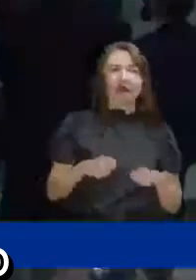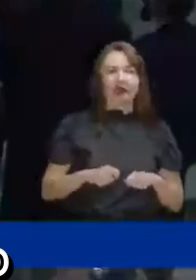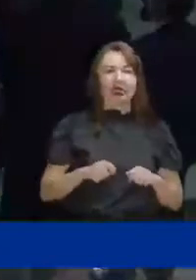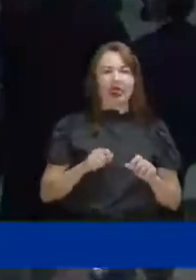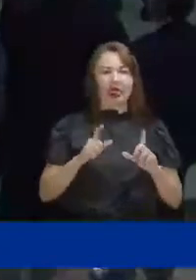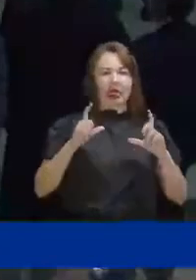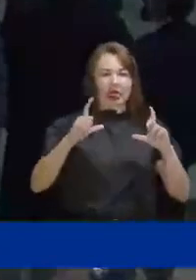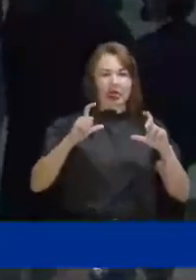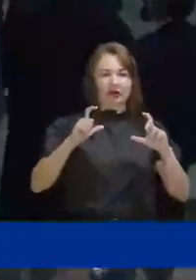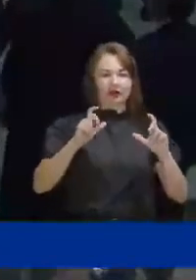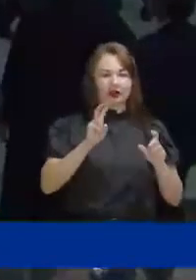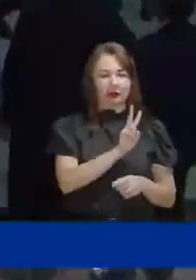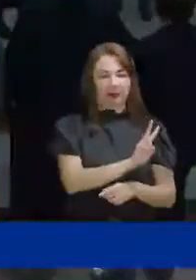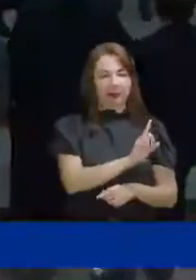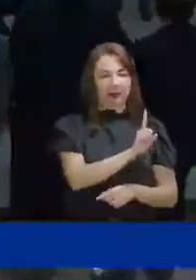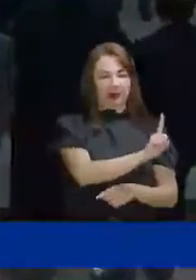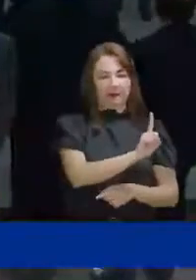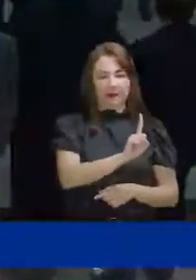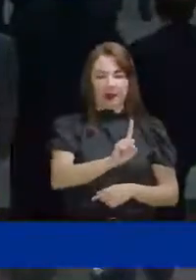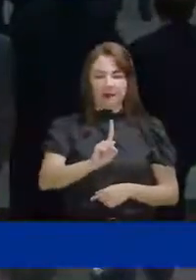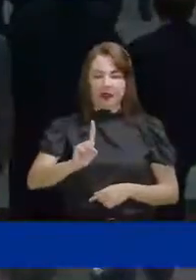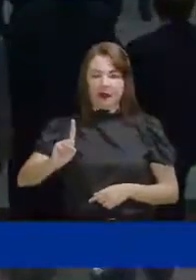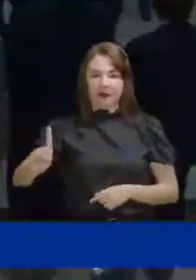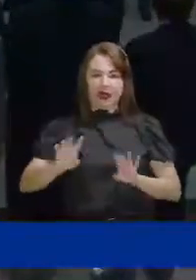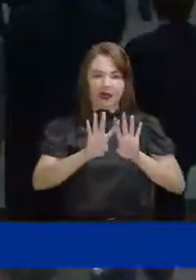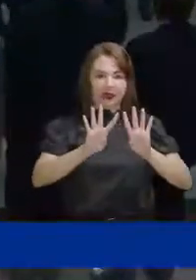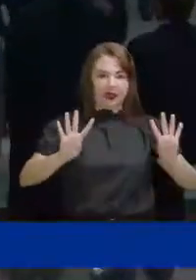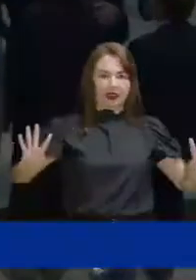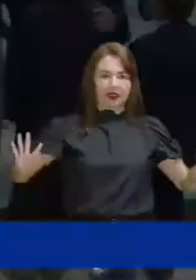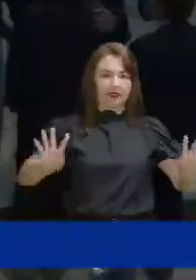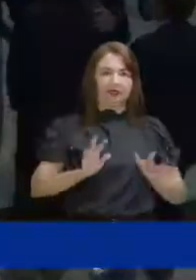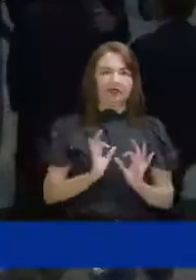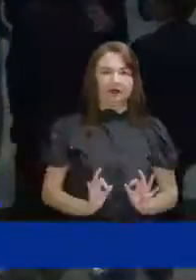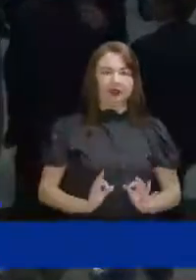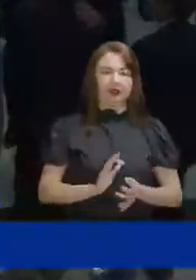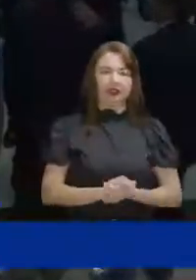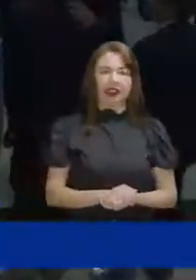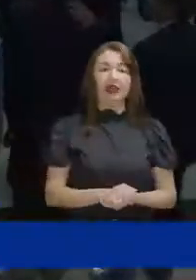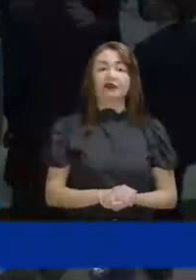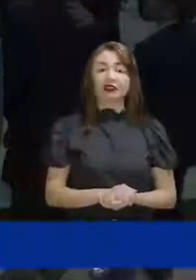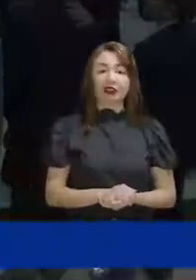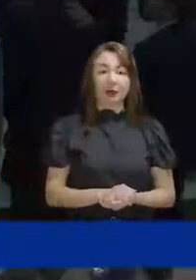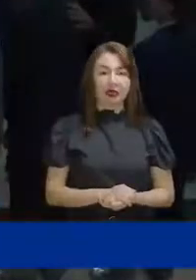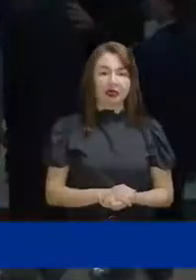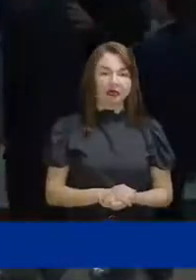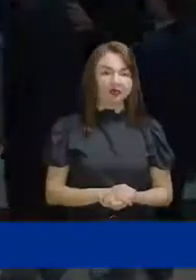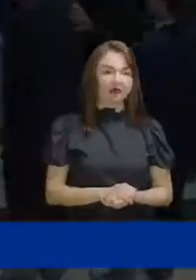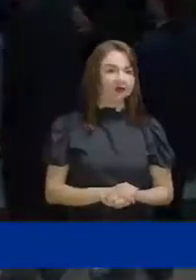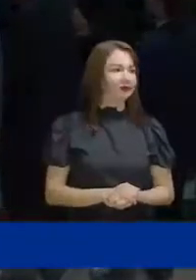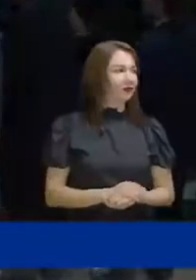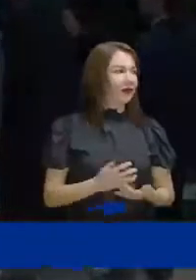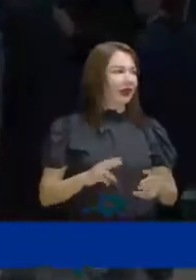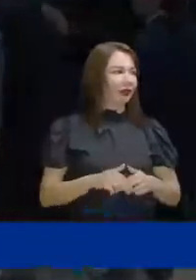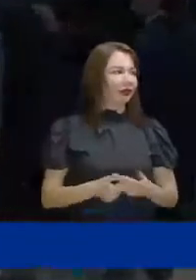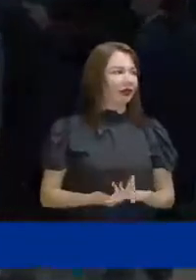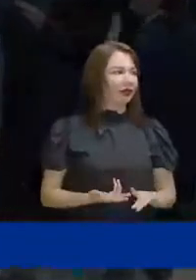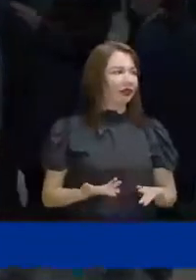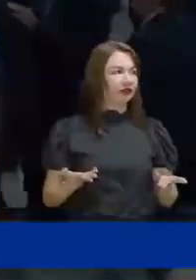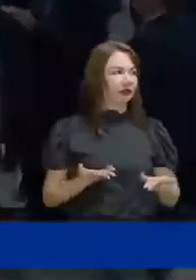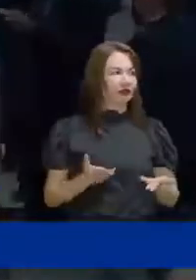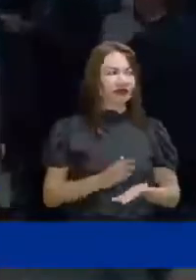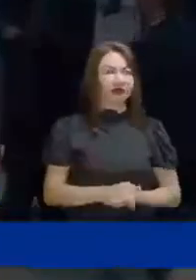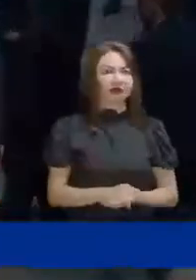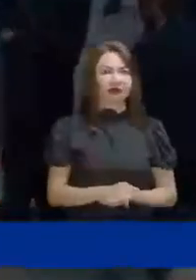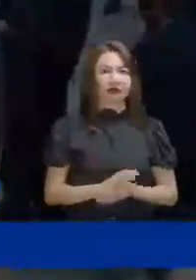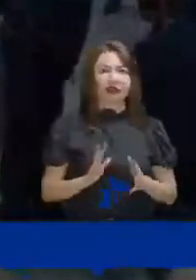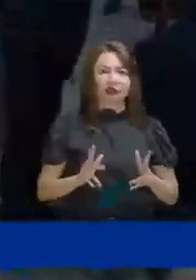que a foto fique na barra inferior 20 e 26. Bonita, 6/6/2024.